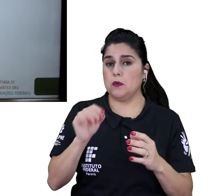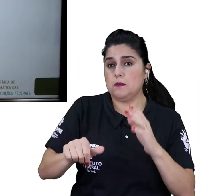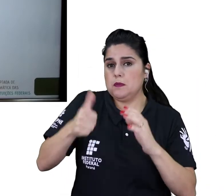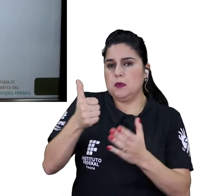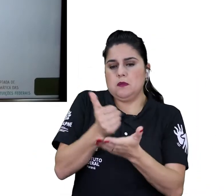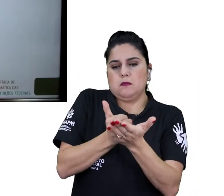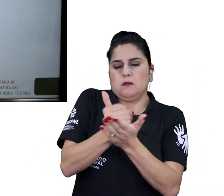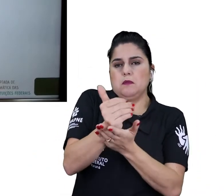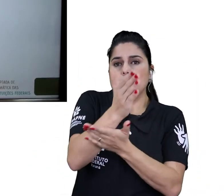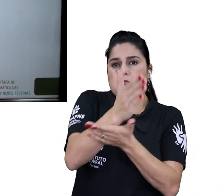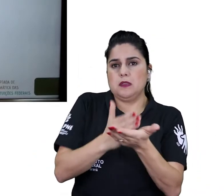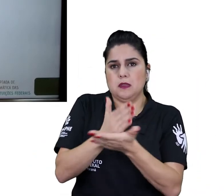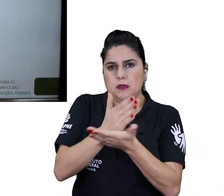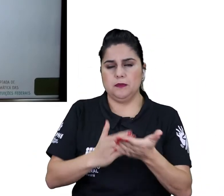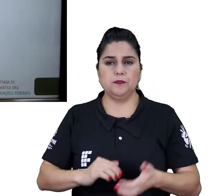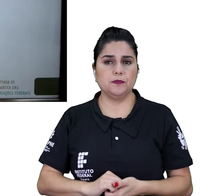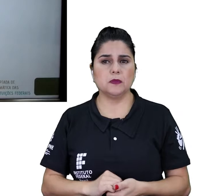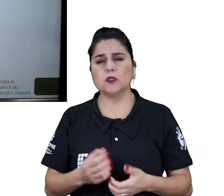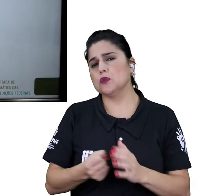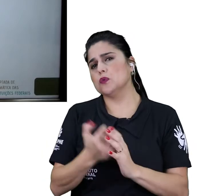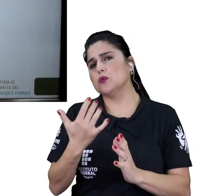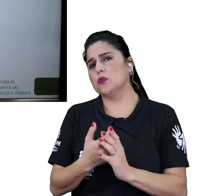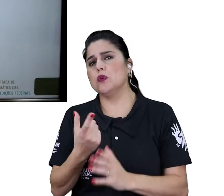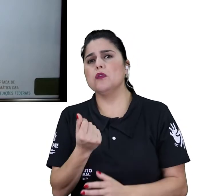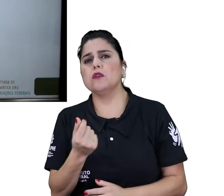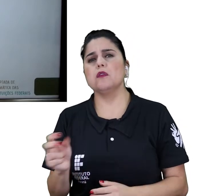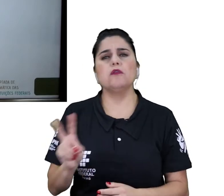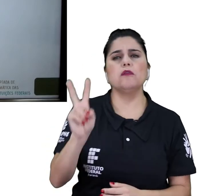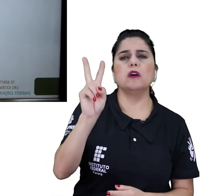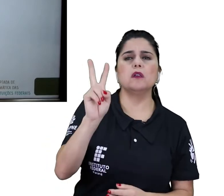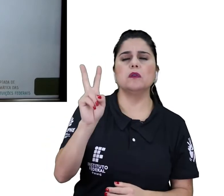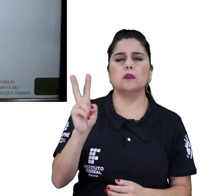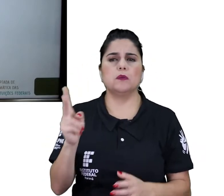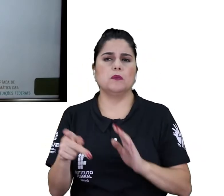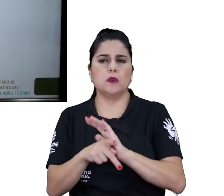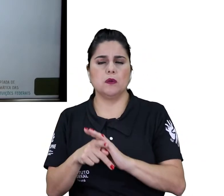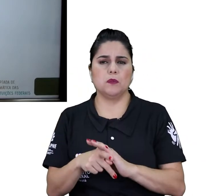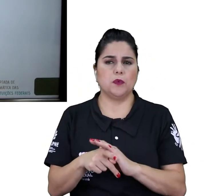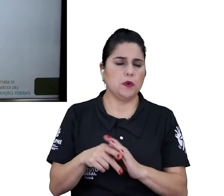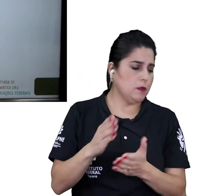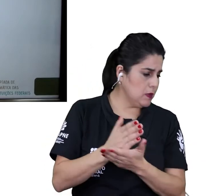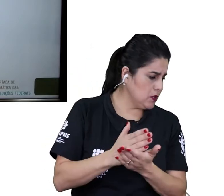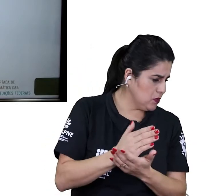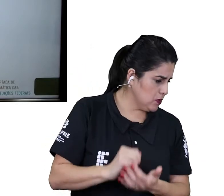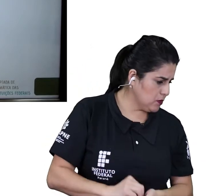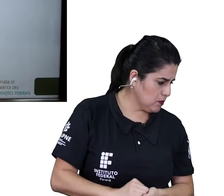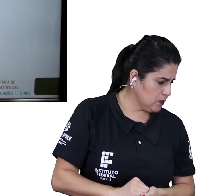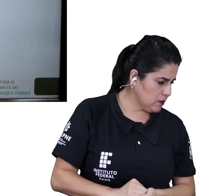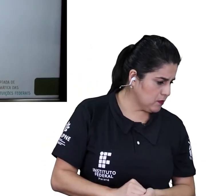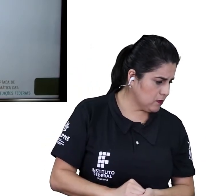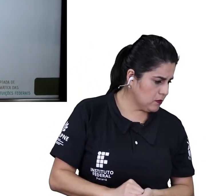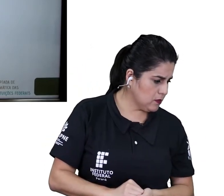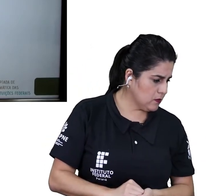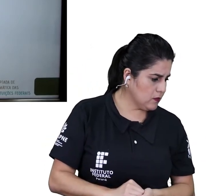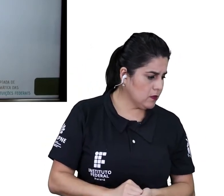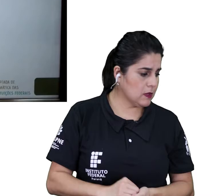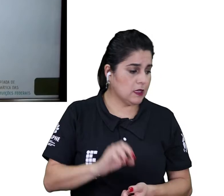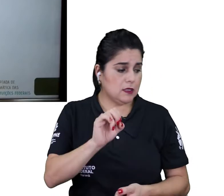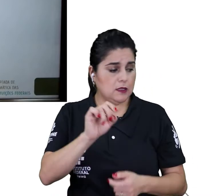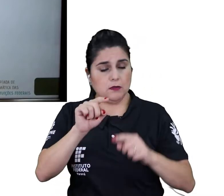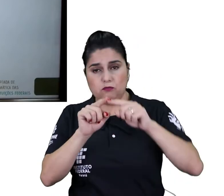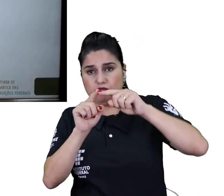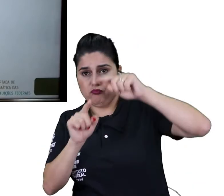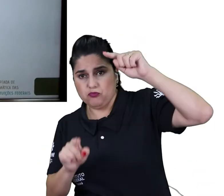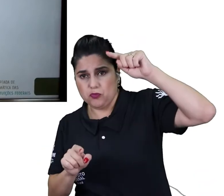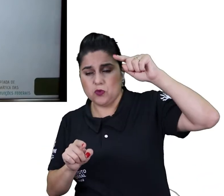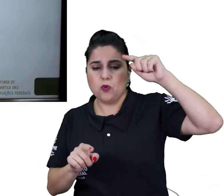metade dele. E aí, quanto que vale essa medida? Se daqui até aqui é o lado do